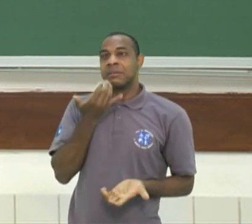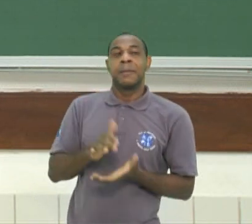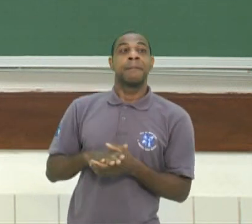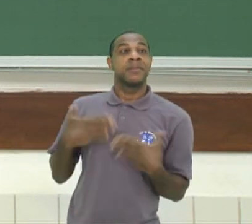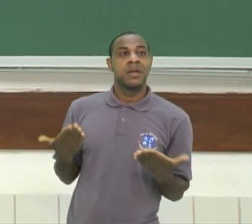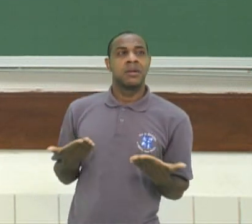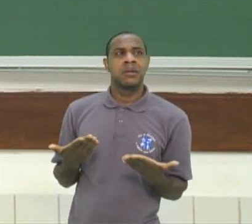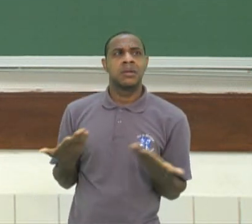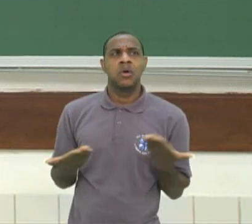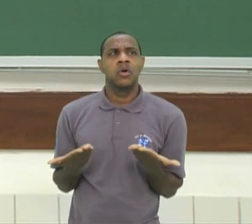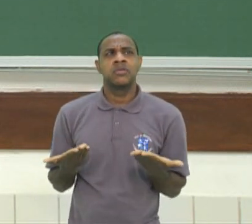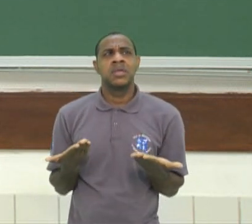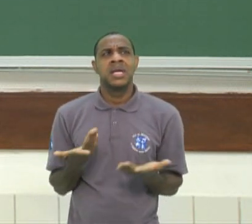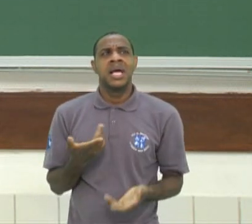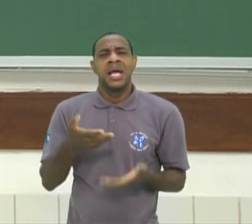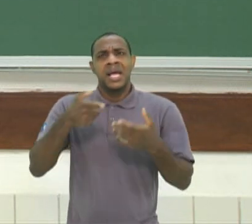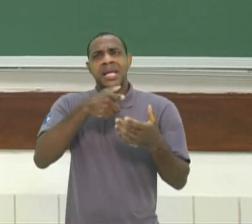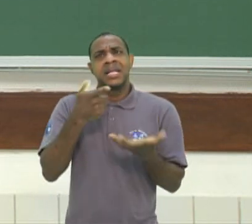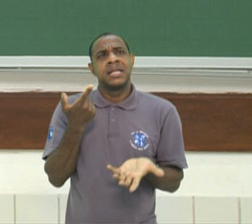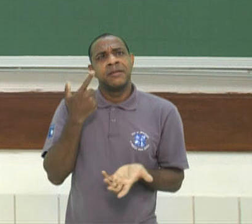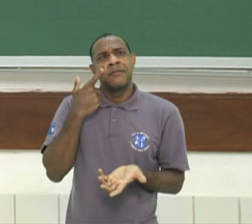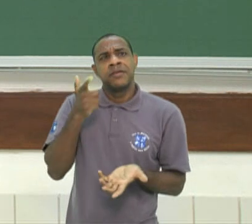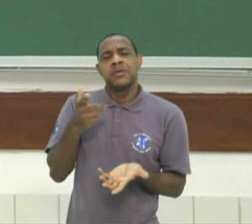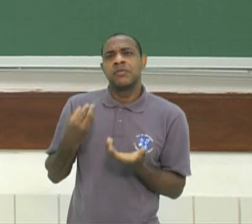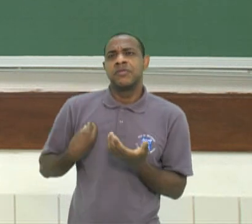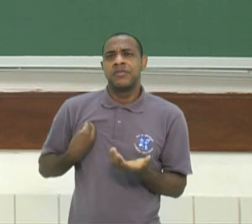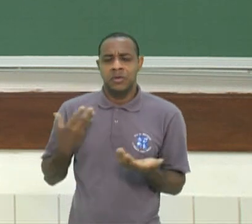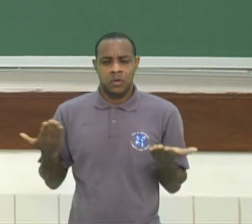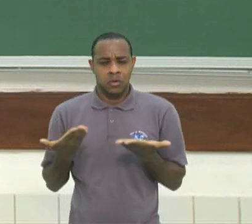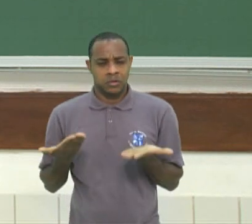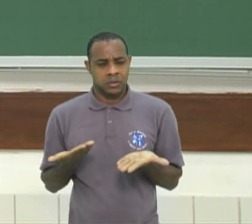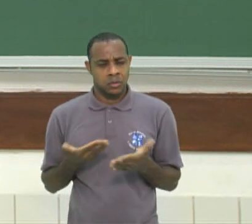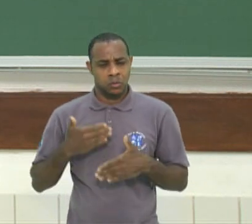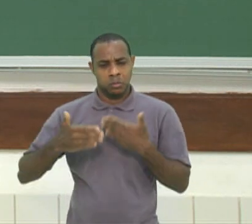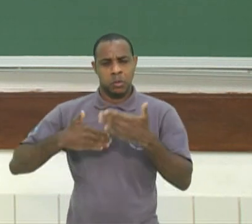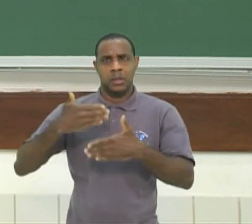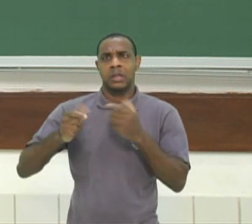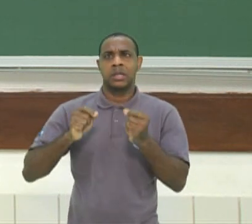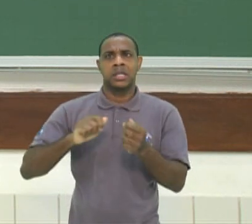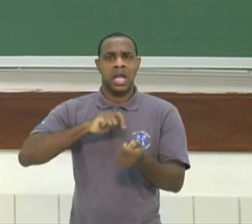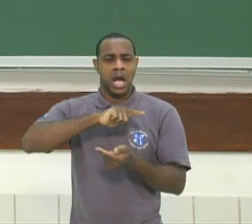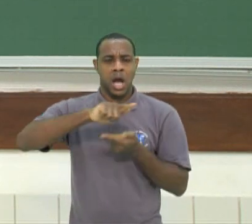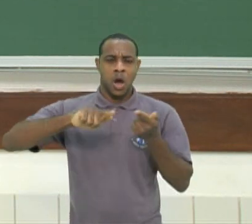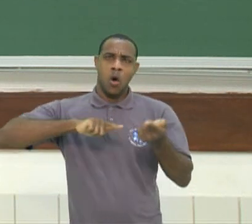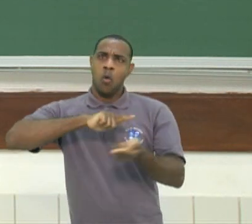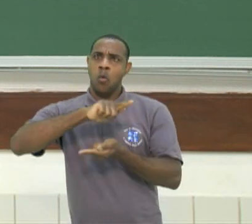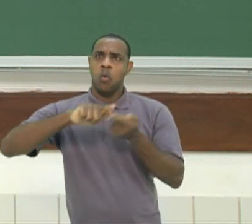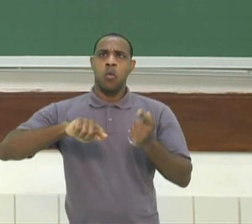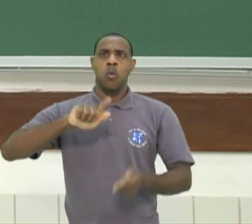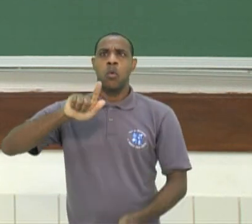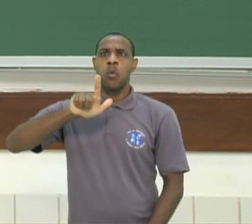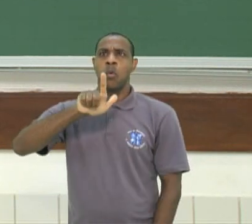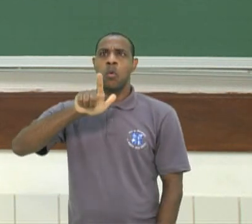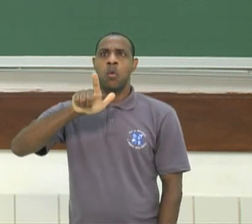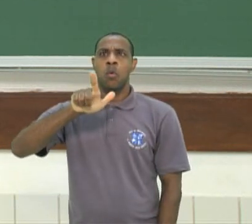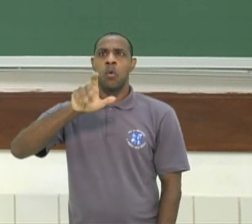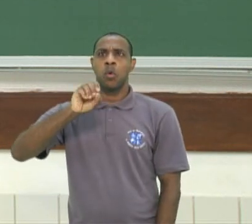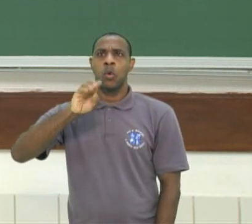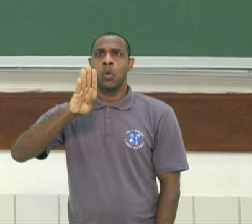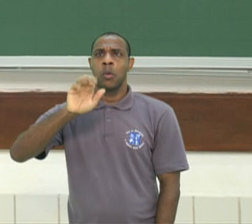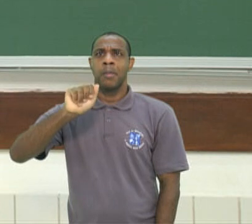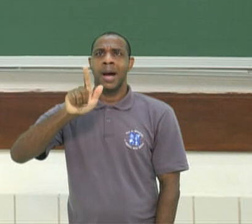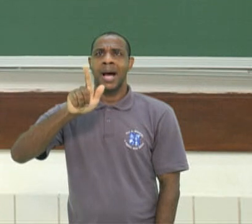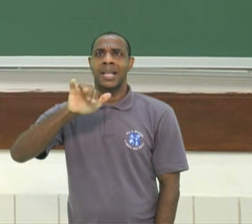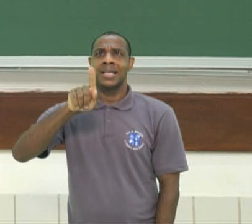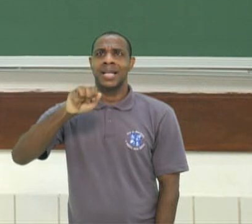nesses últimos dias para vocês, foi justamente o processo da globalização. Ou seja, o fato de